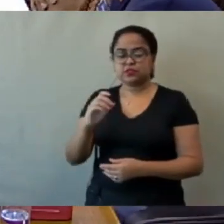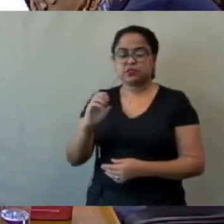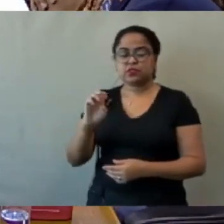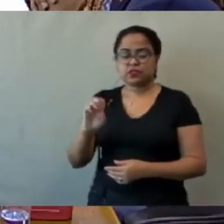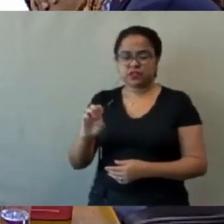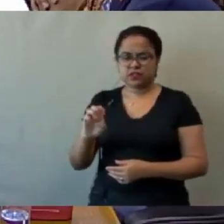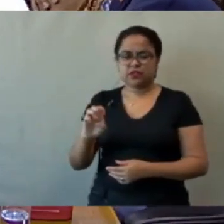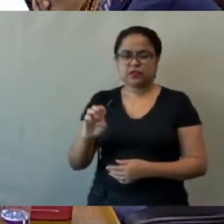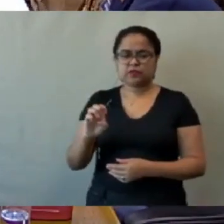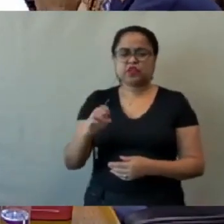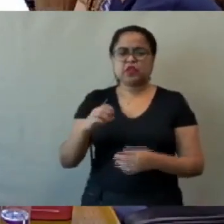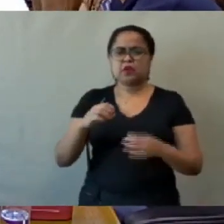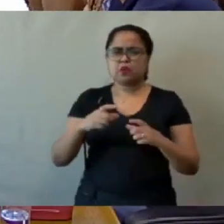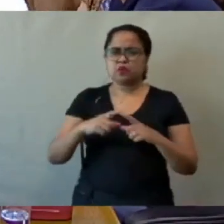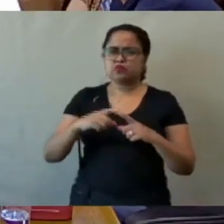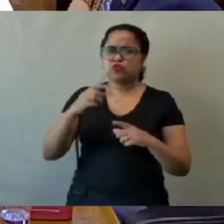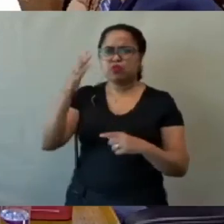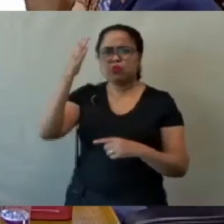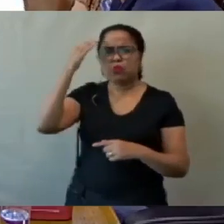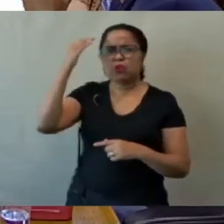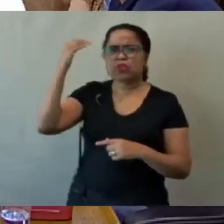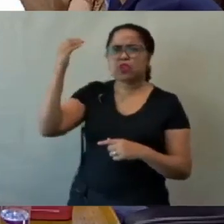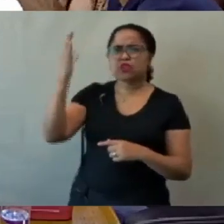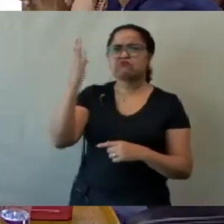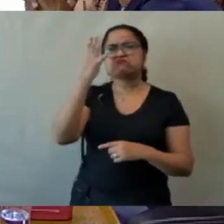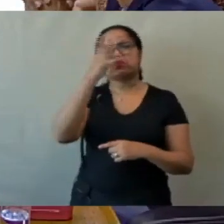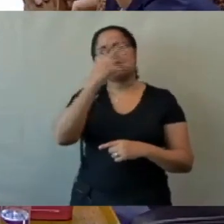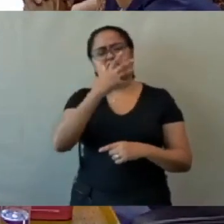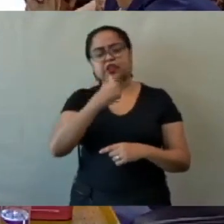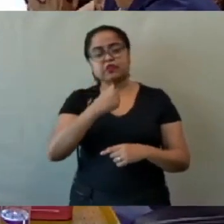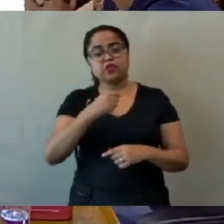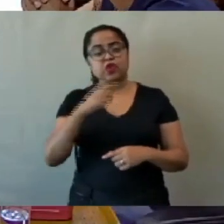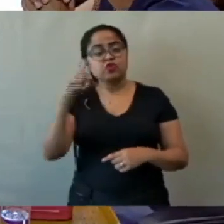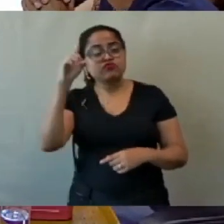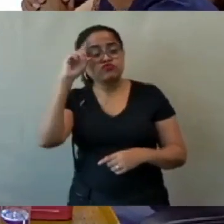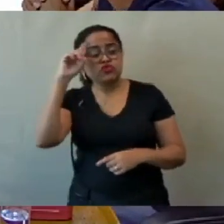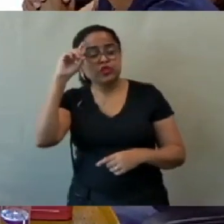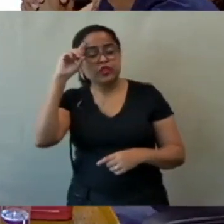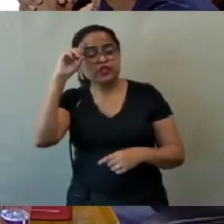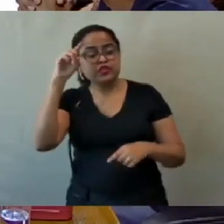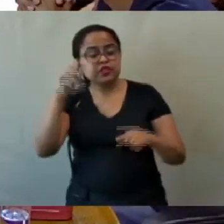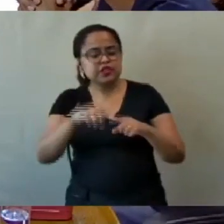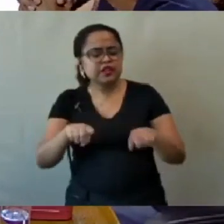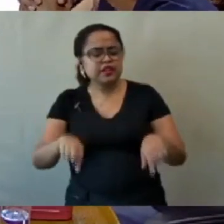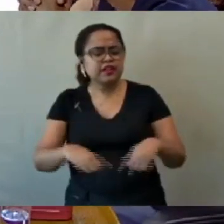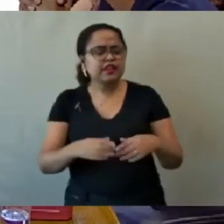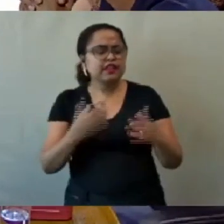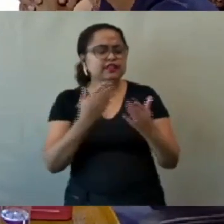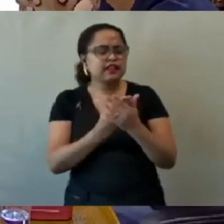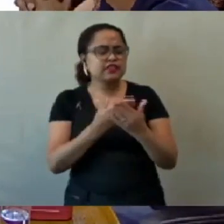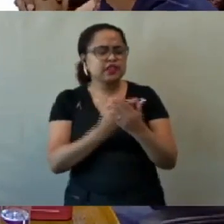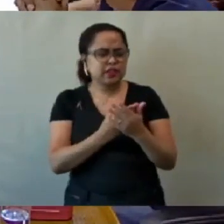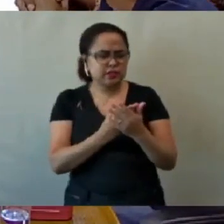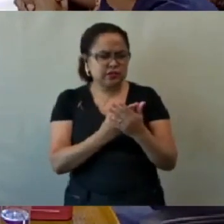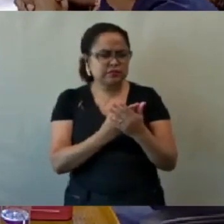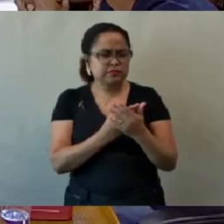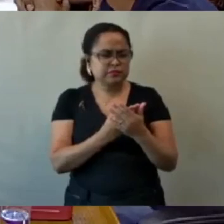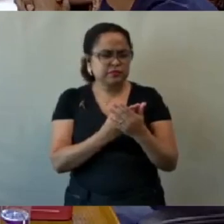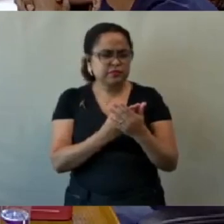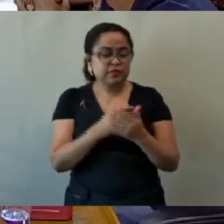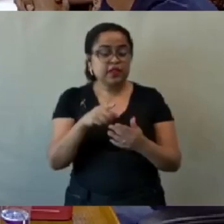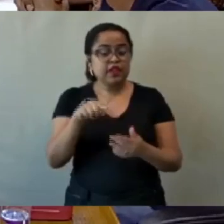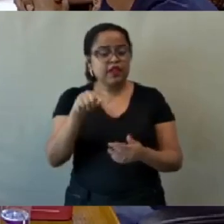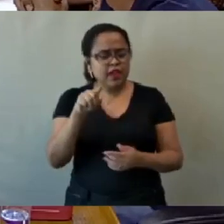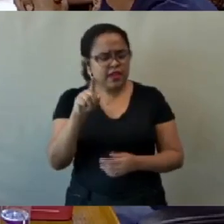né, escrita, mas o dia a dia da sala, assim como Carol relatou, como você relatou, ele é o que sustenta